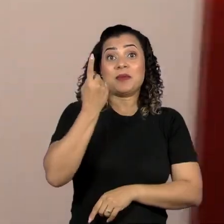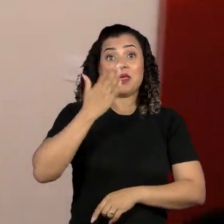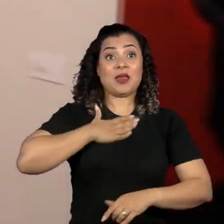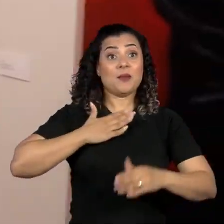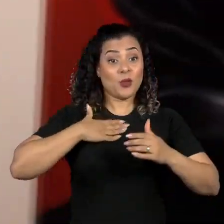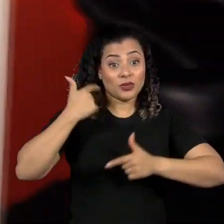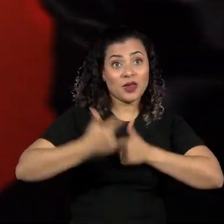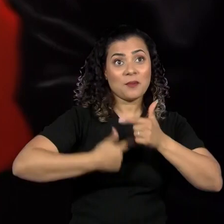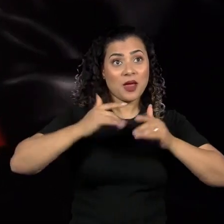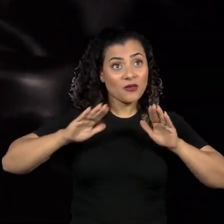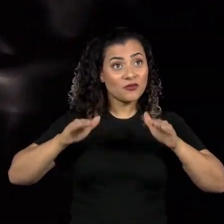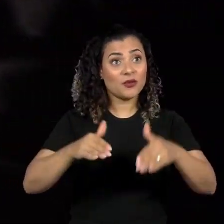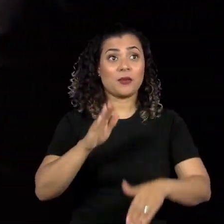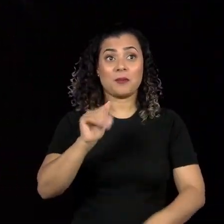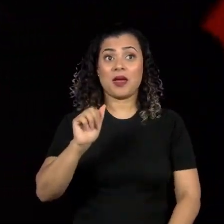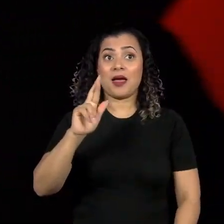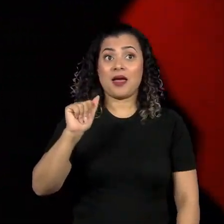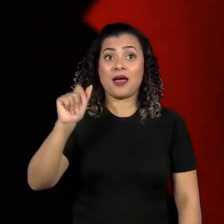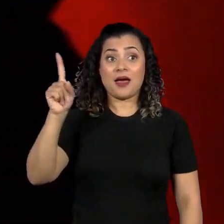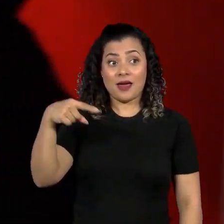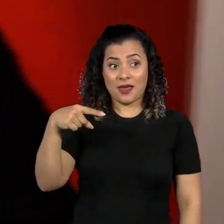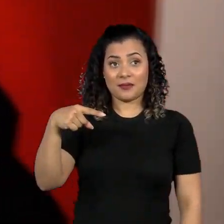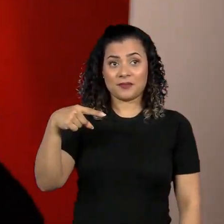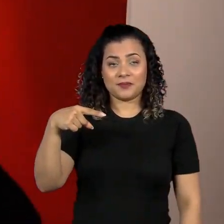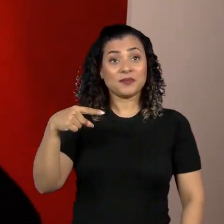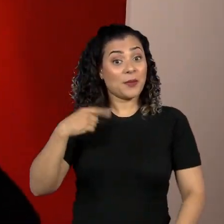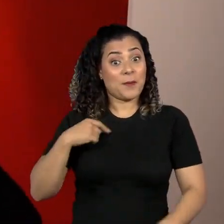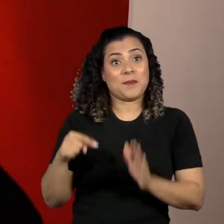de trabalho, que se chama Bará.